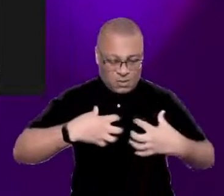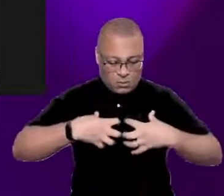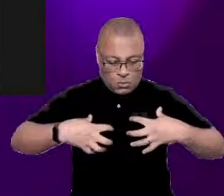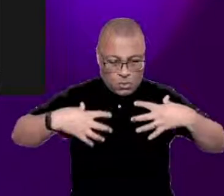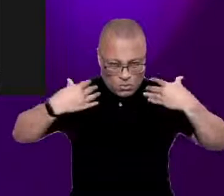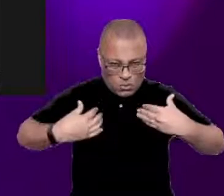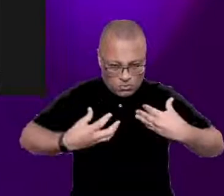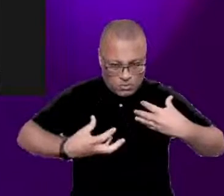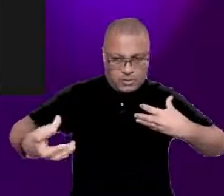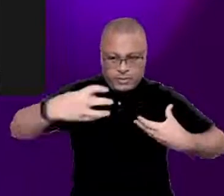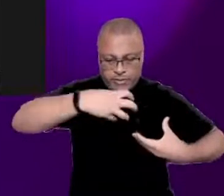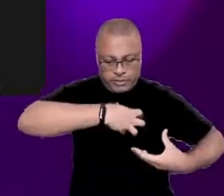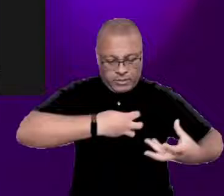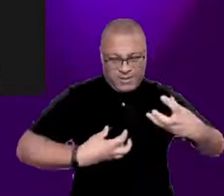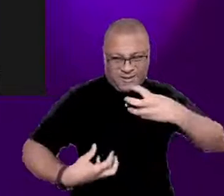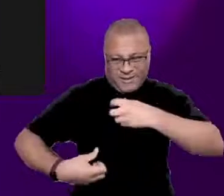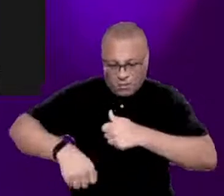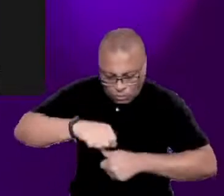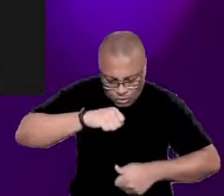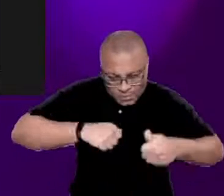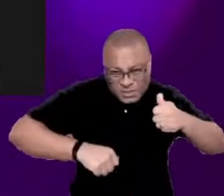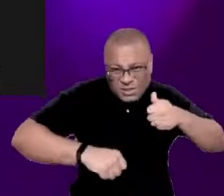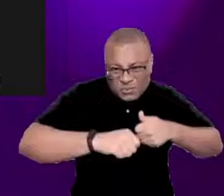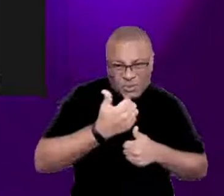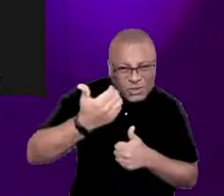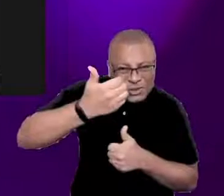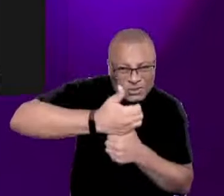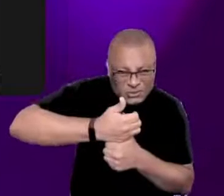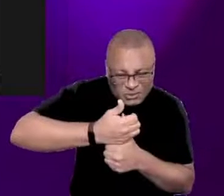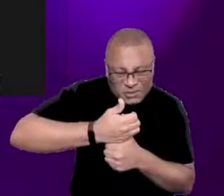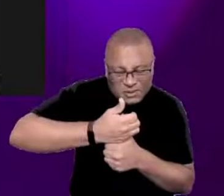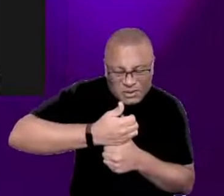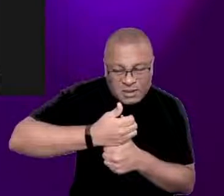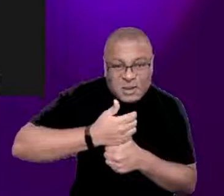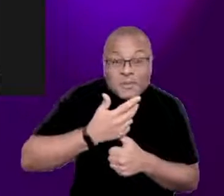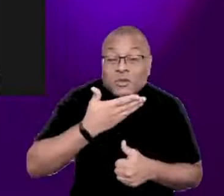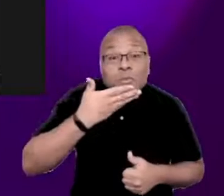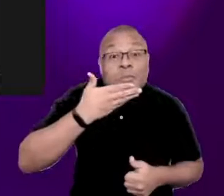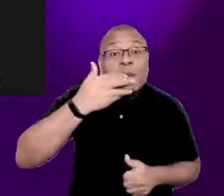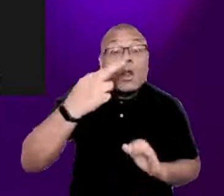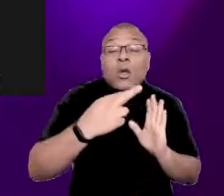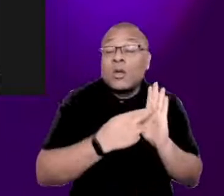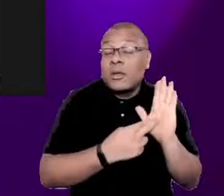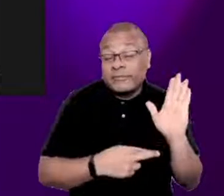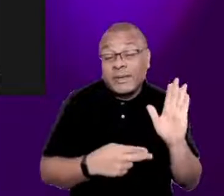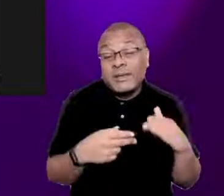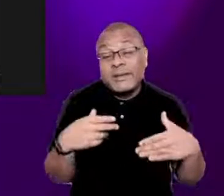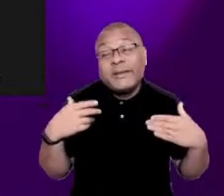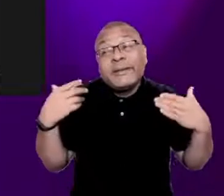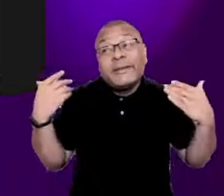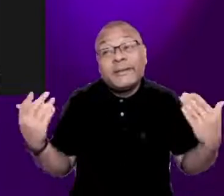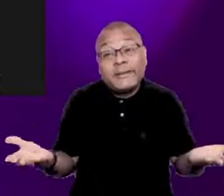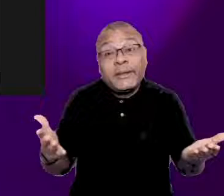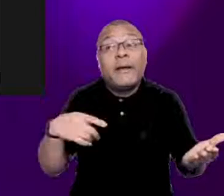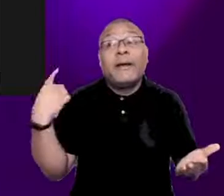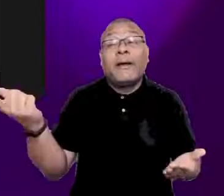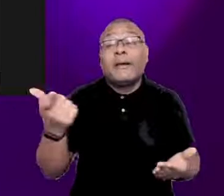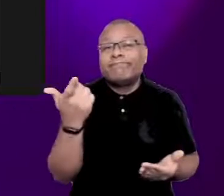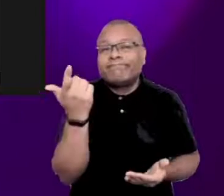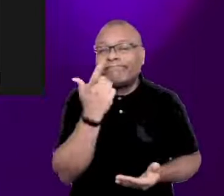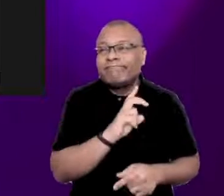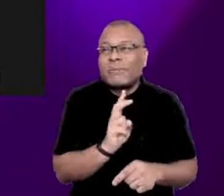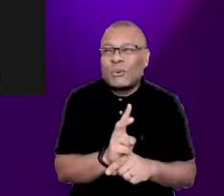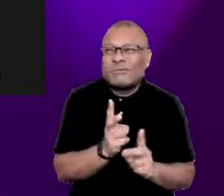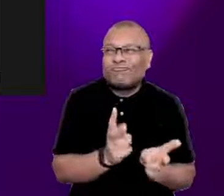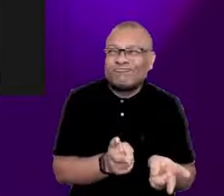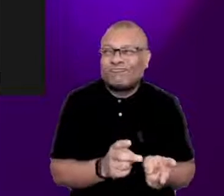quem entrega os melhores resultados. E isso acaba, muitas vezes, deixando de ser levado em conta a pertinência do cuidado e a